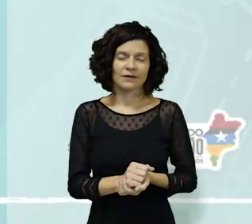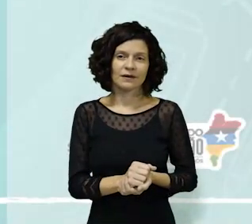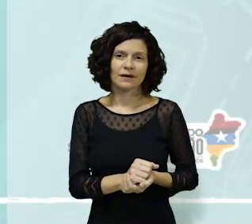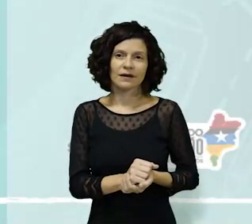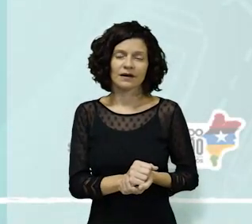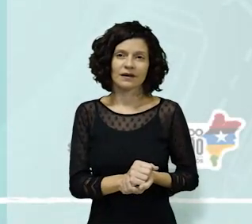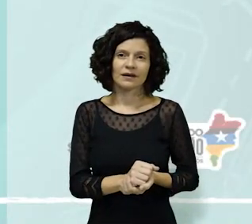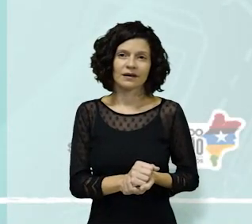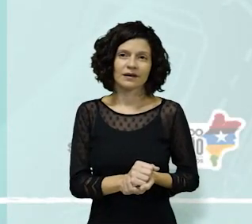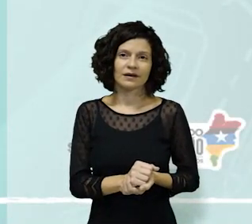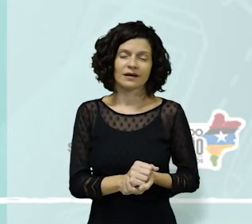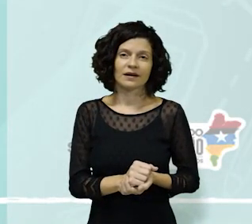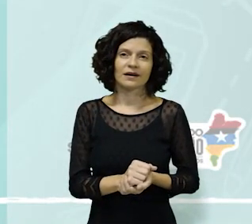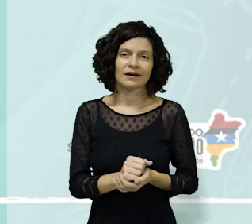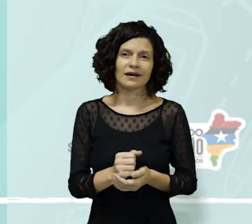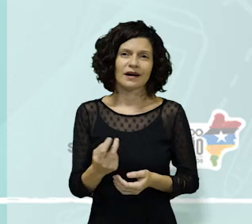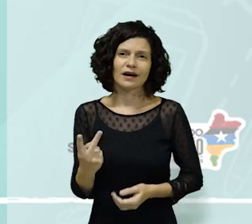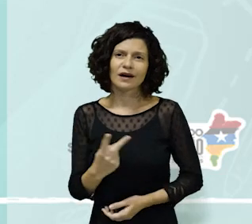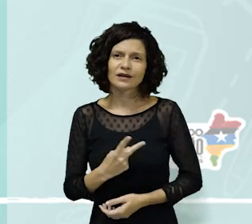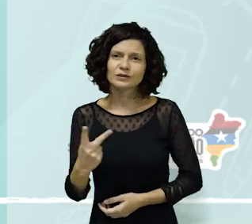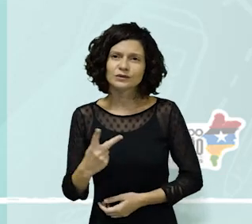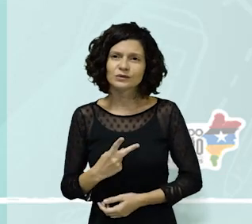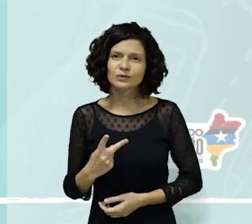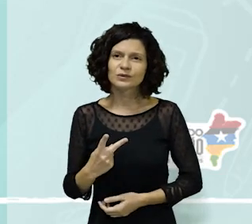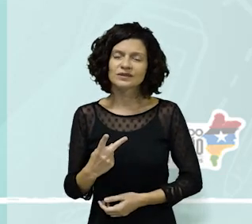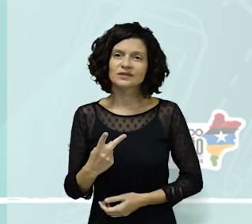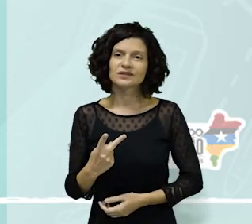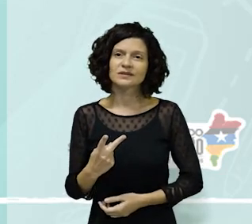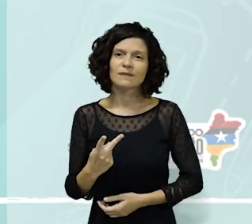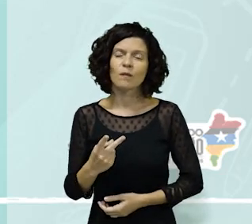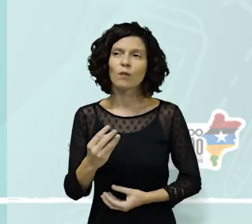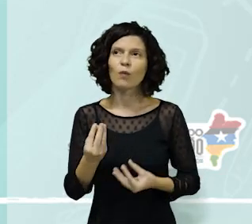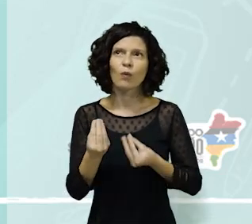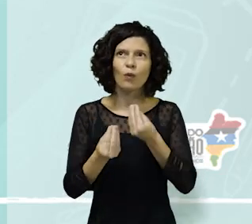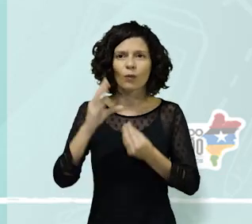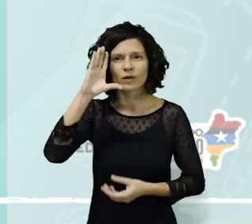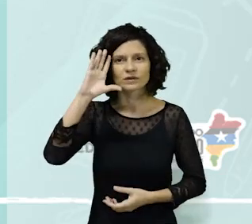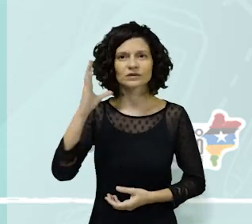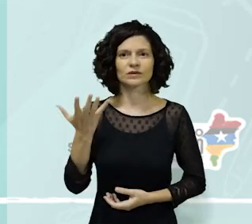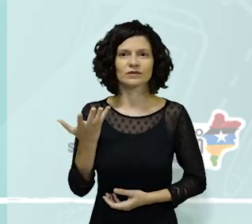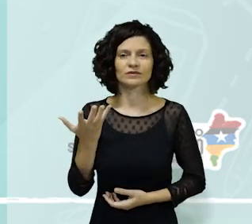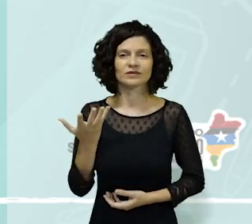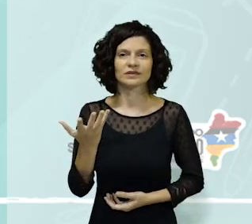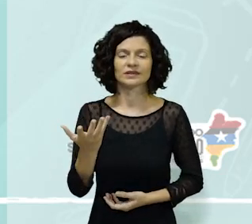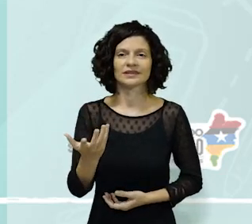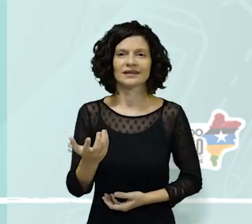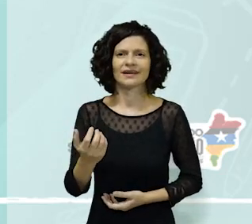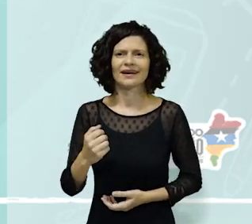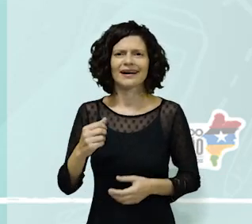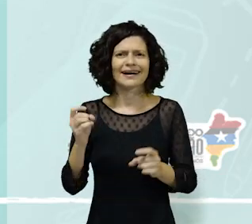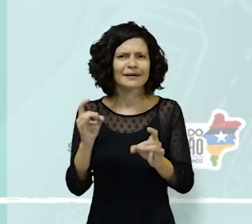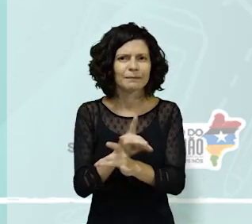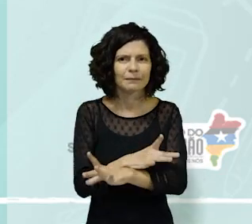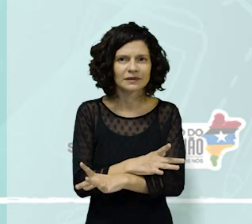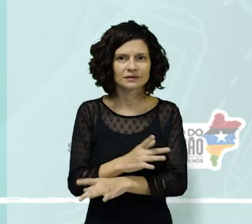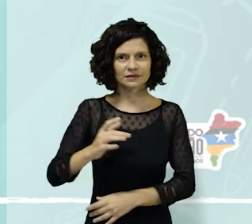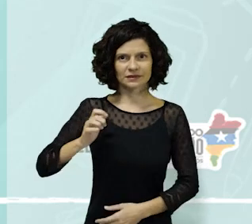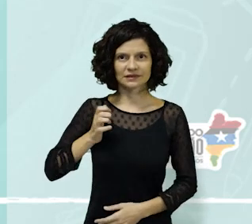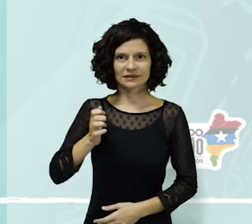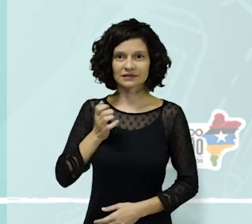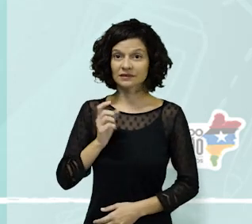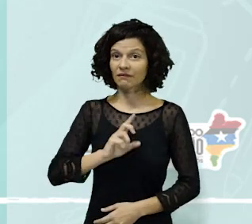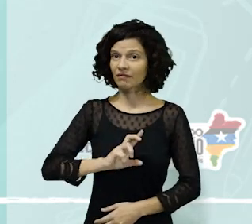pobreza e a desigualdade não se reduzem combatendo a riqueza, mas sim produzindo mais riqueza e tornando